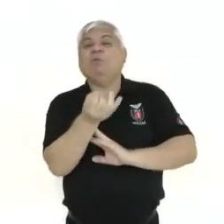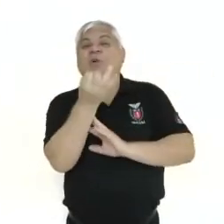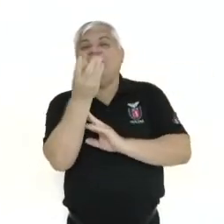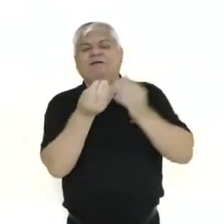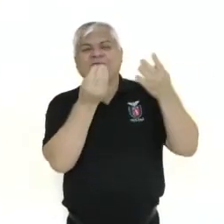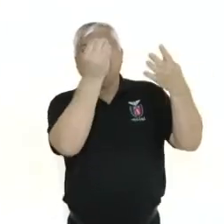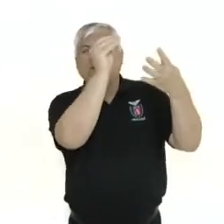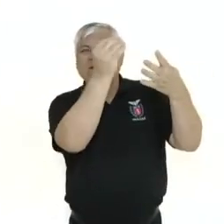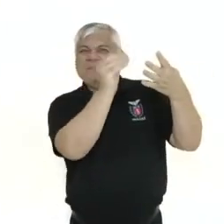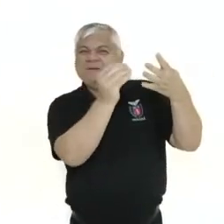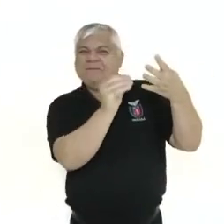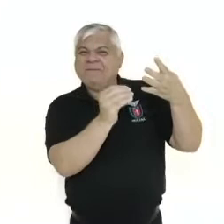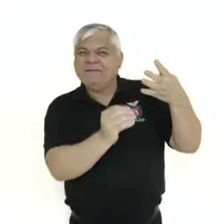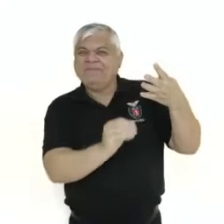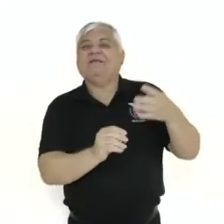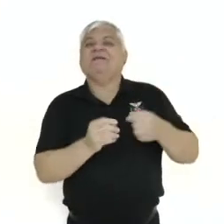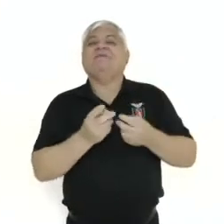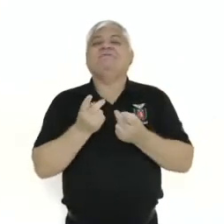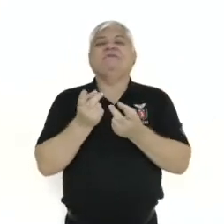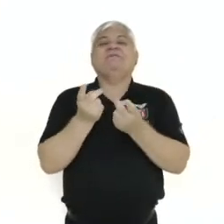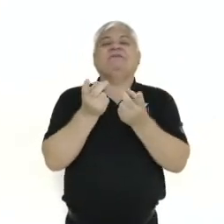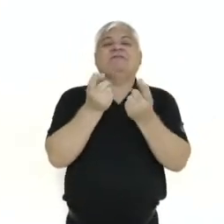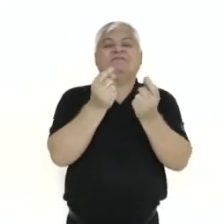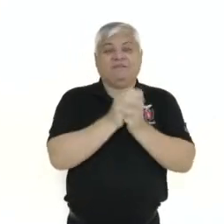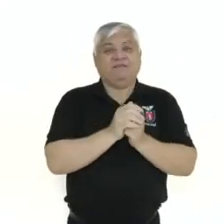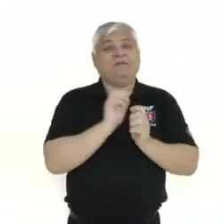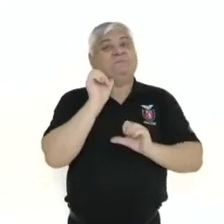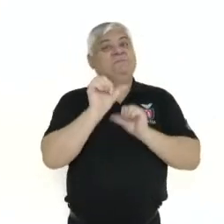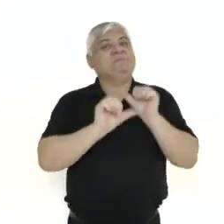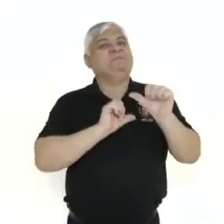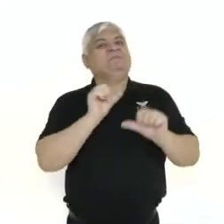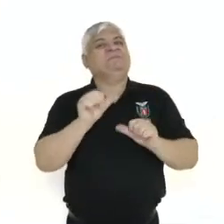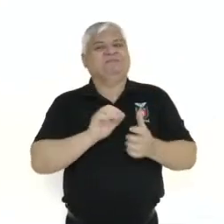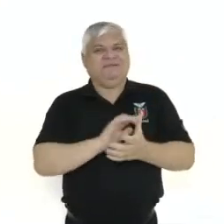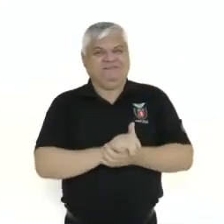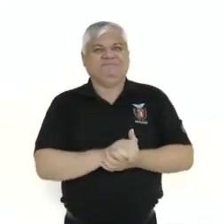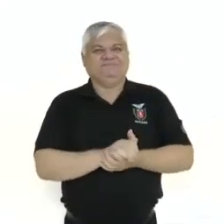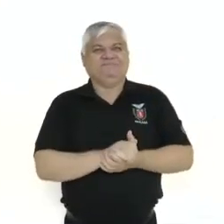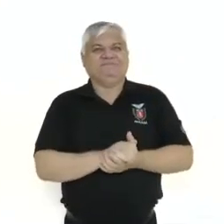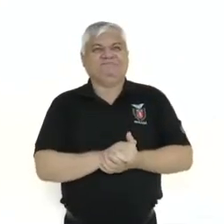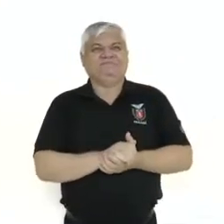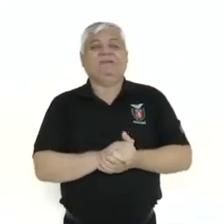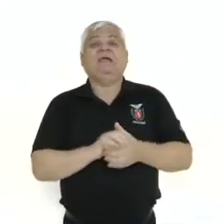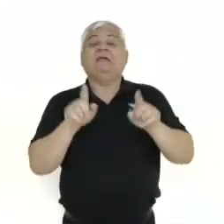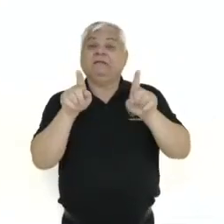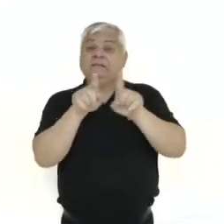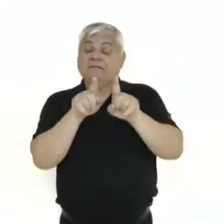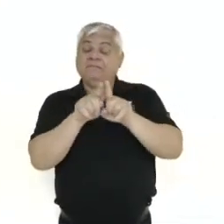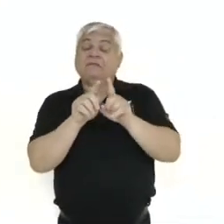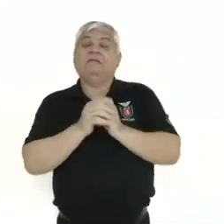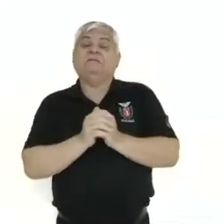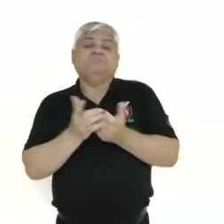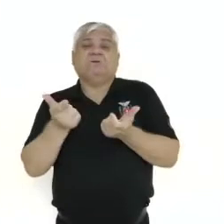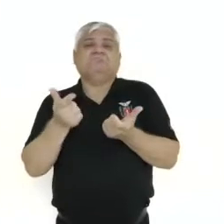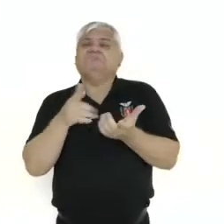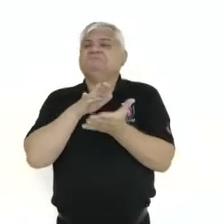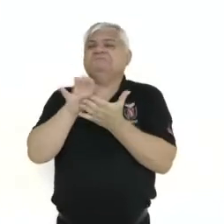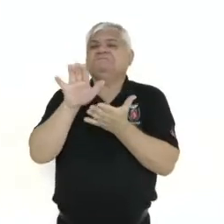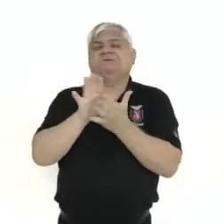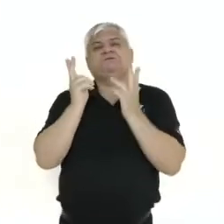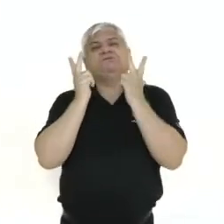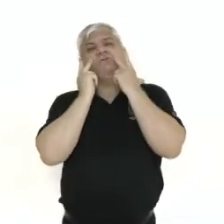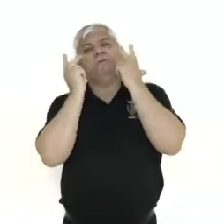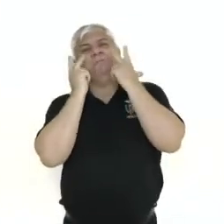que terão à venda na loja, que já muda em relação ao negócio físico. As despesas que são comuns aos